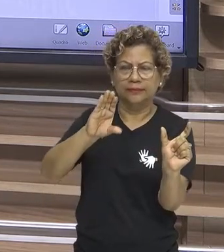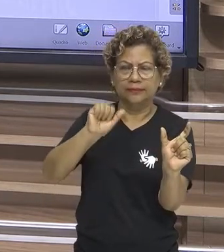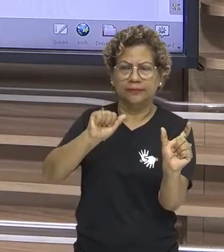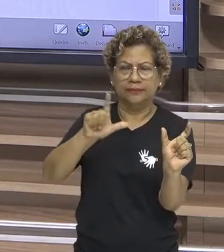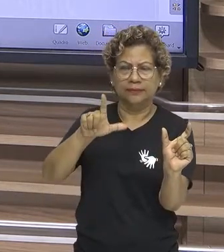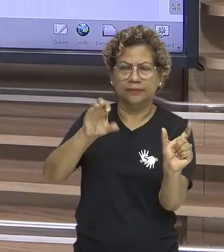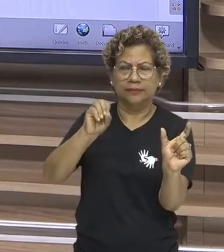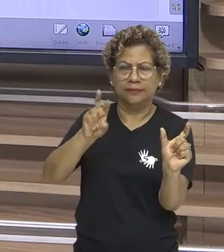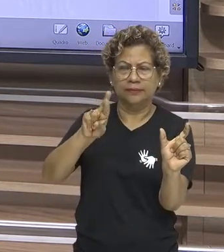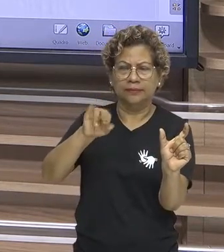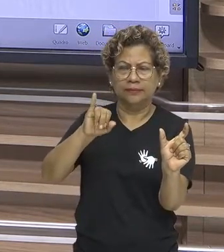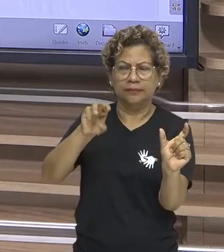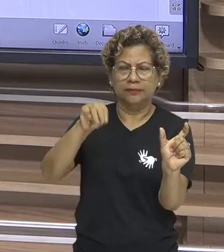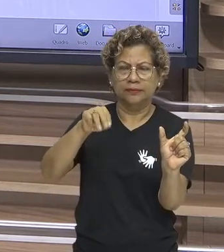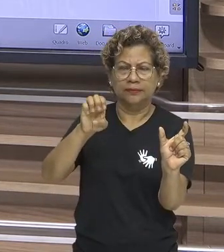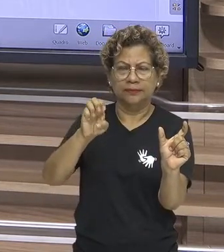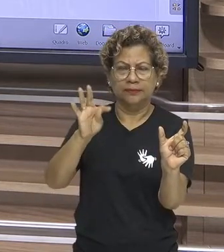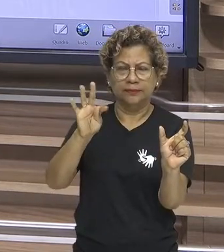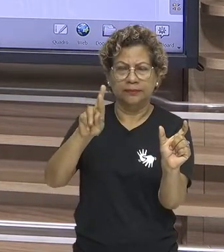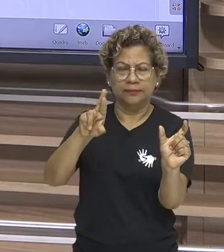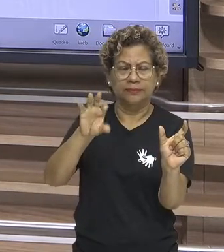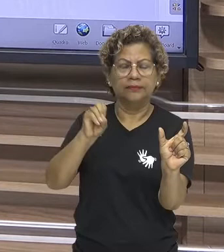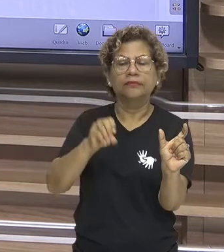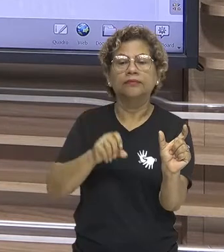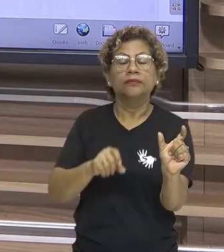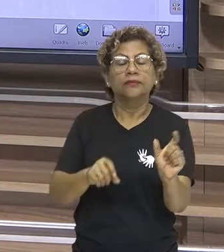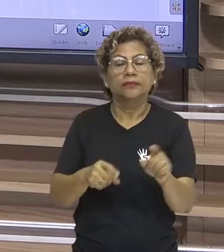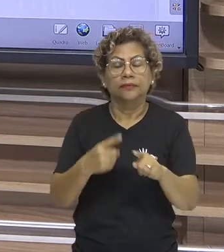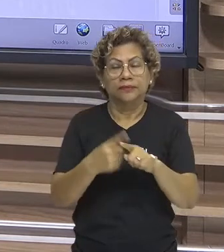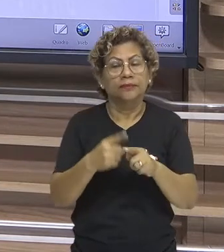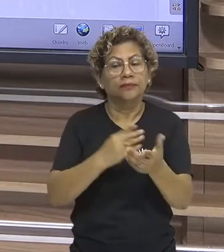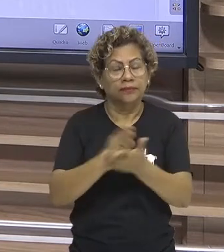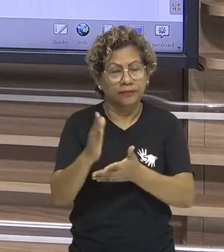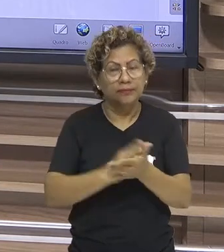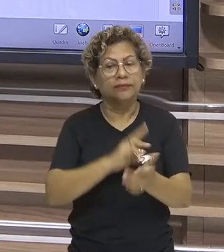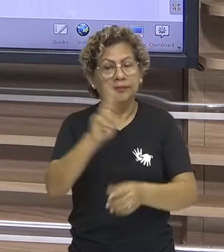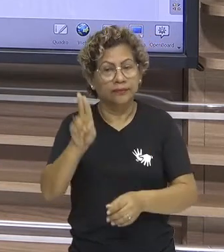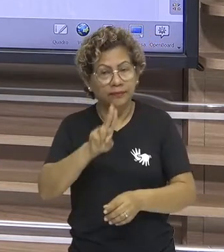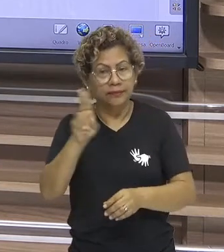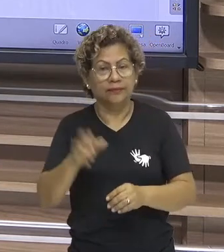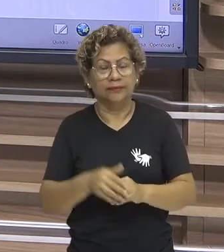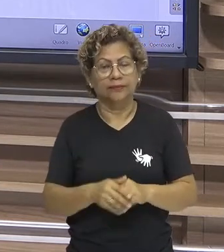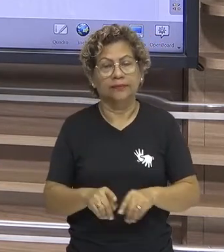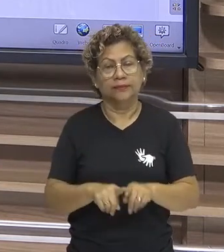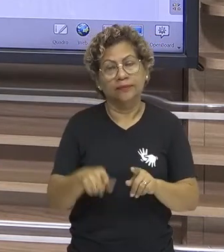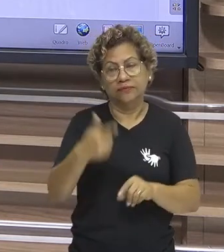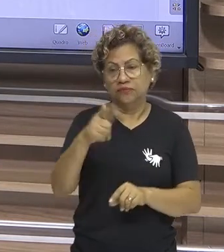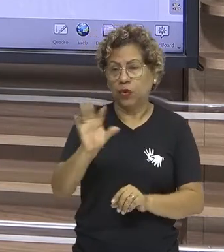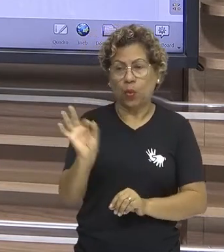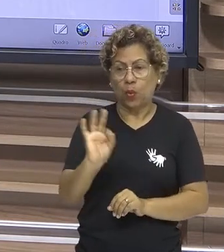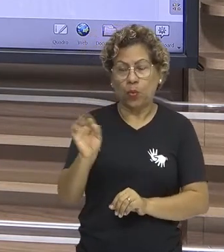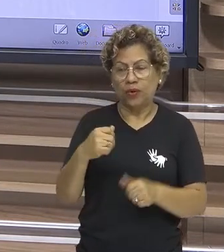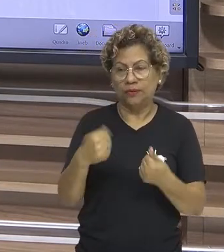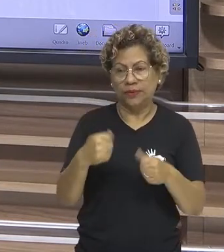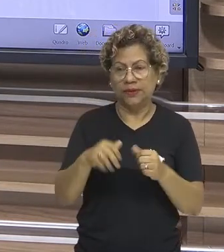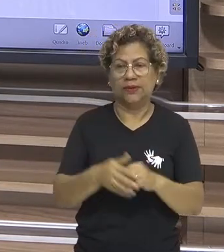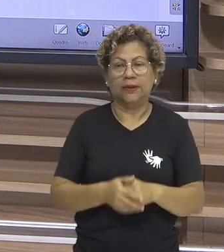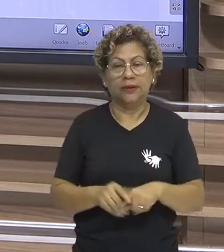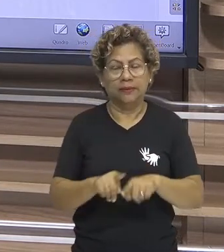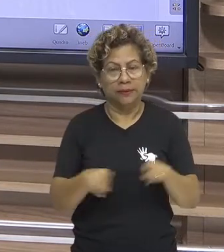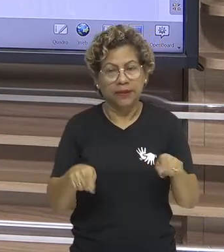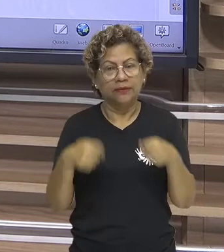ideal e desprezível. Ele não entrará em contato no sistema. Aí nós temos que sempre